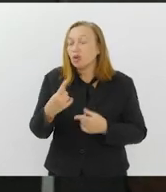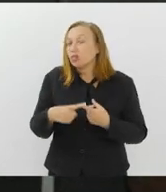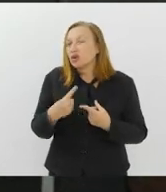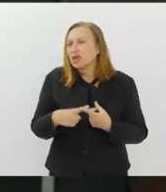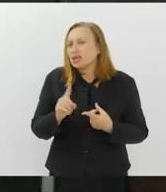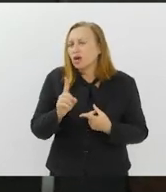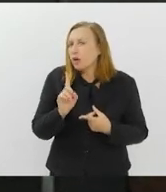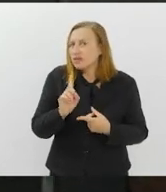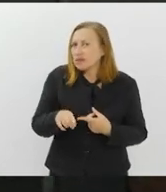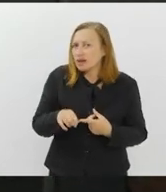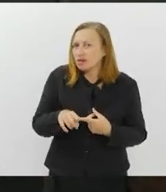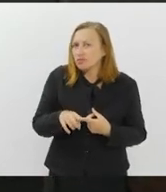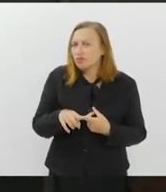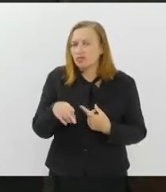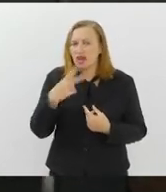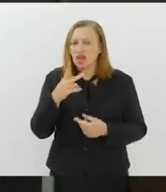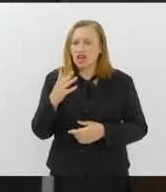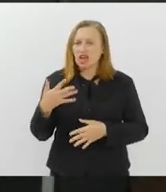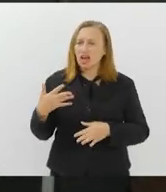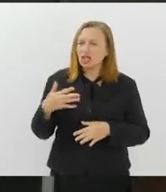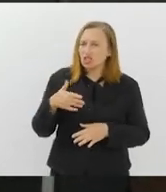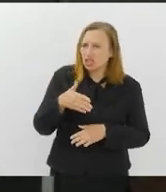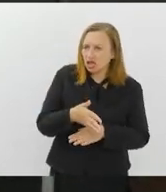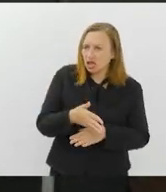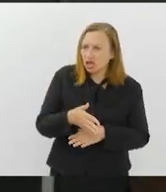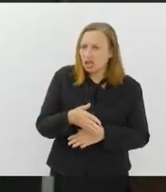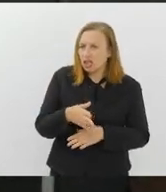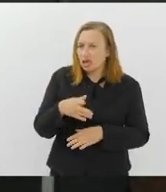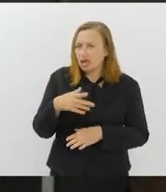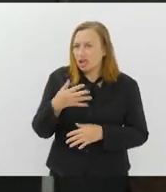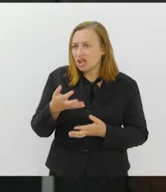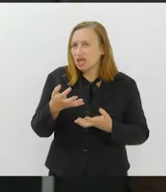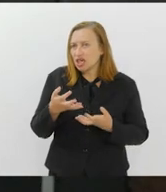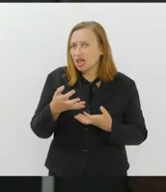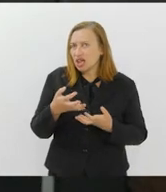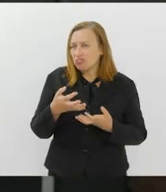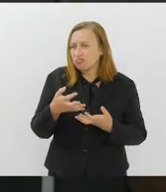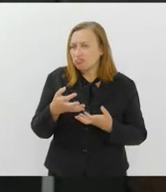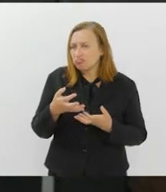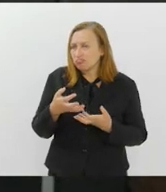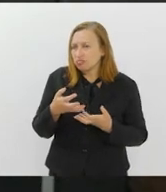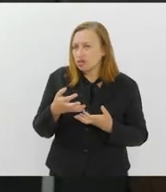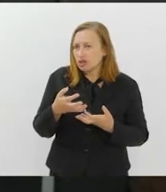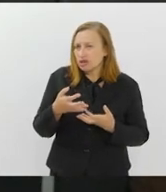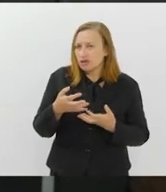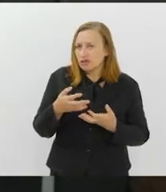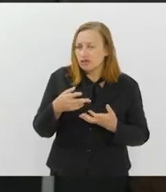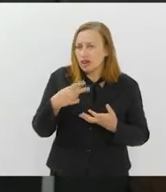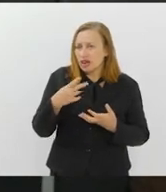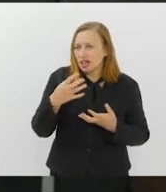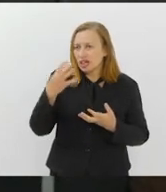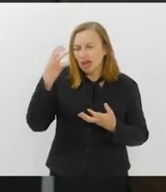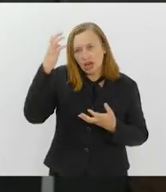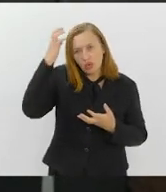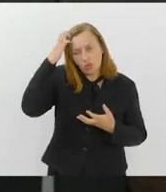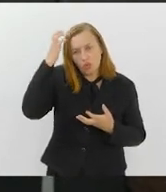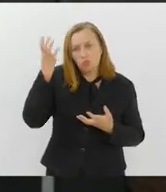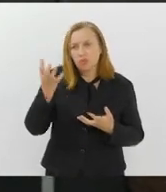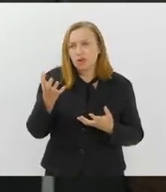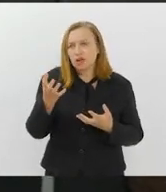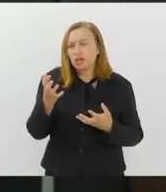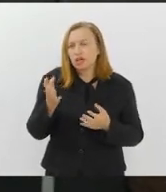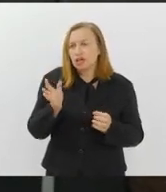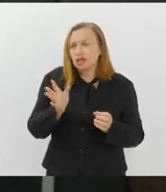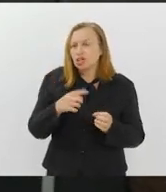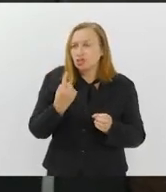não é correto chegar aqui em público e querer colocar o dedo como se a agência fosse omissa, porque isso nós não